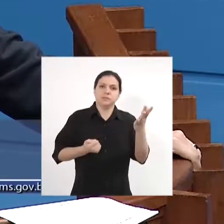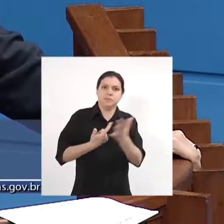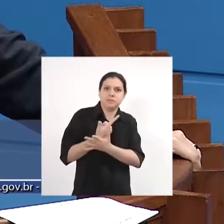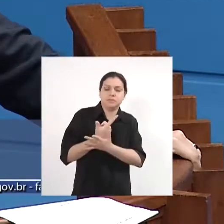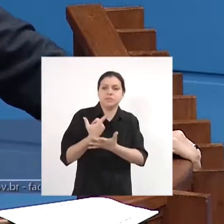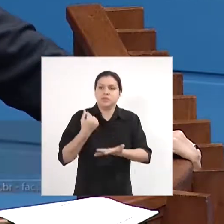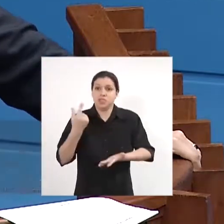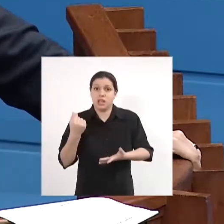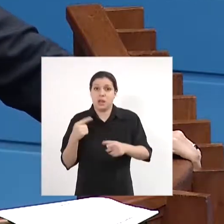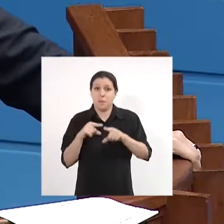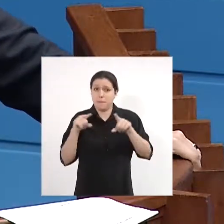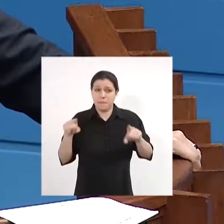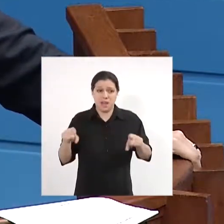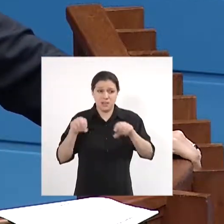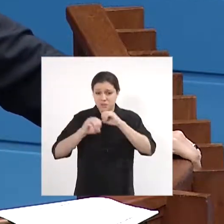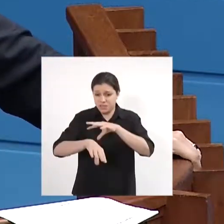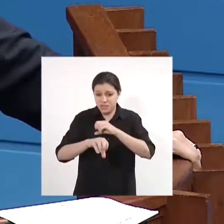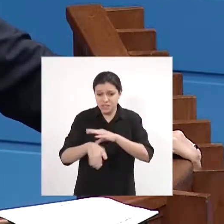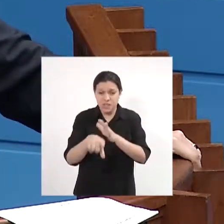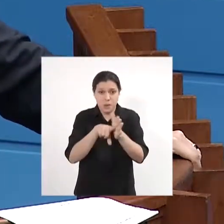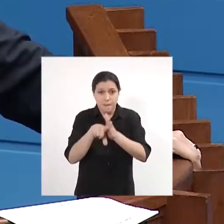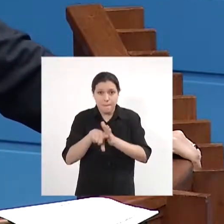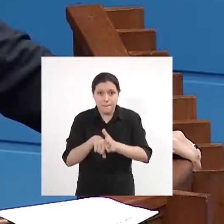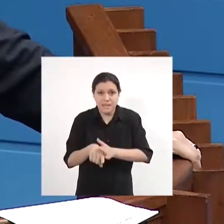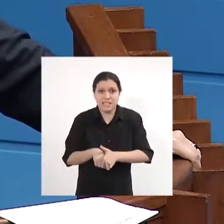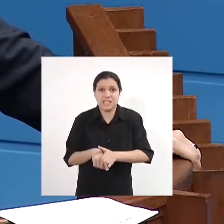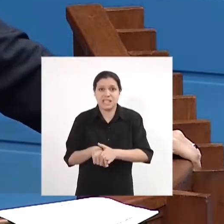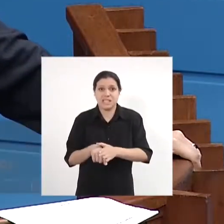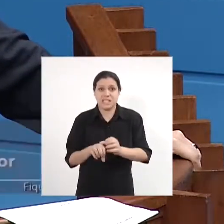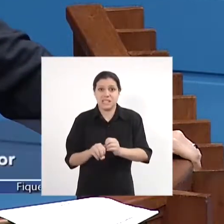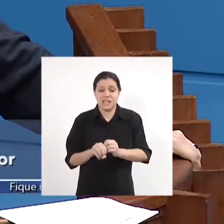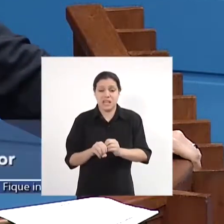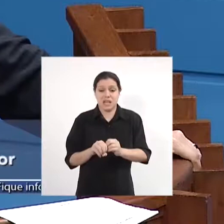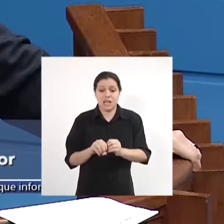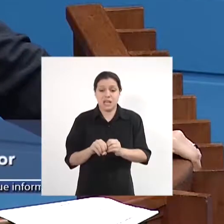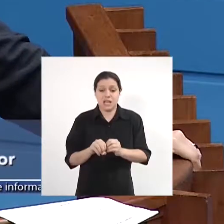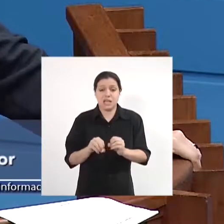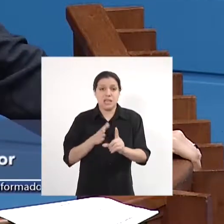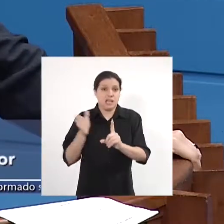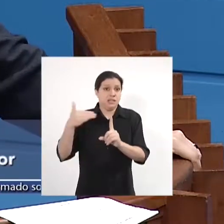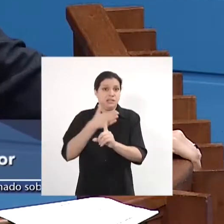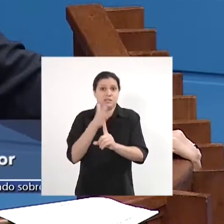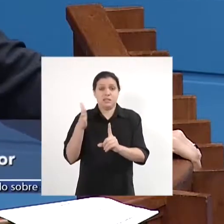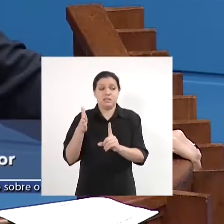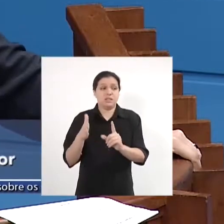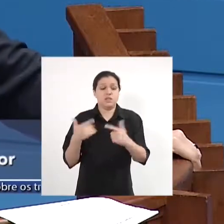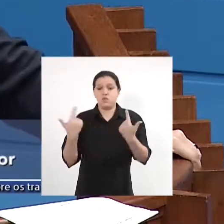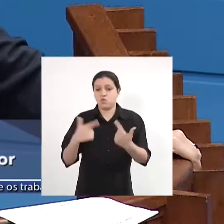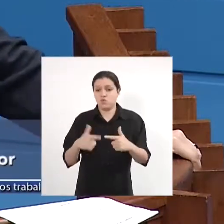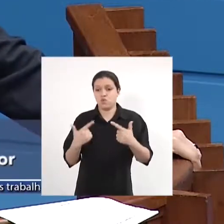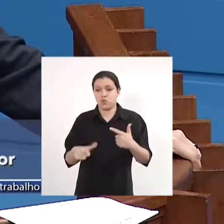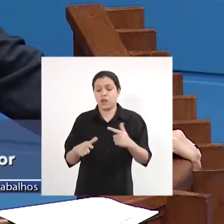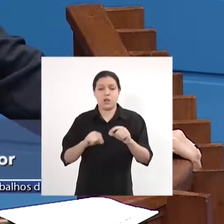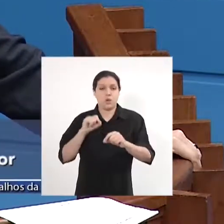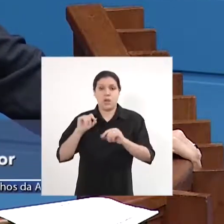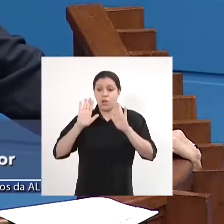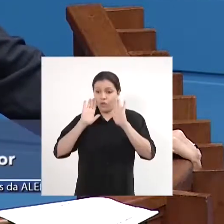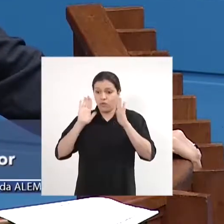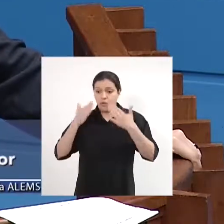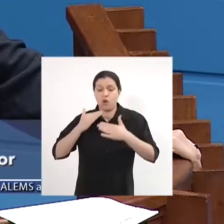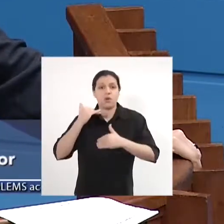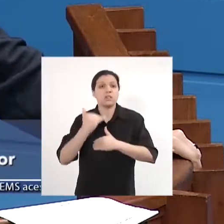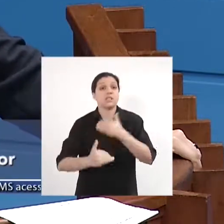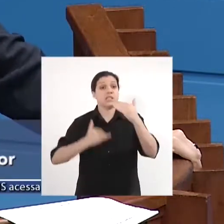pesquisa, a extensão, ao invés de estarem voltadas para o